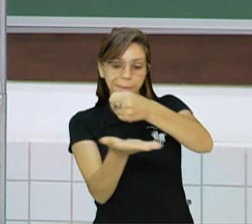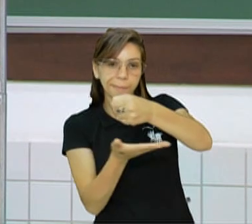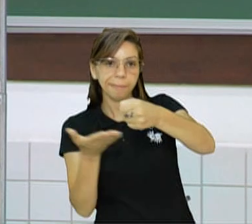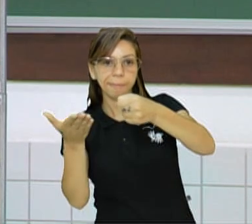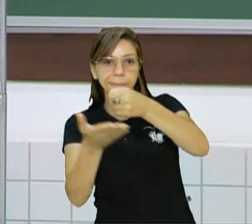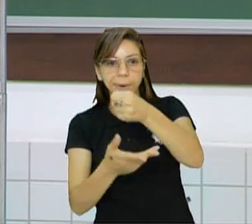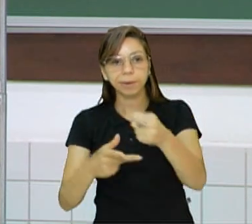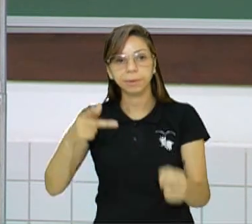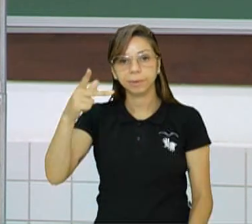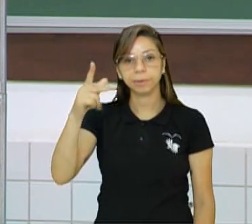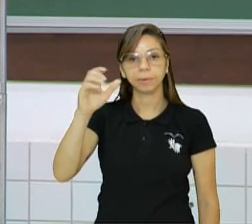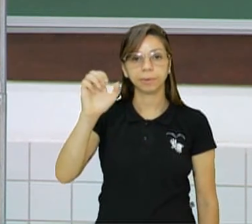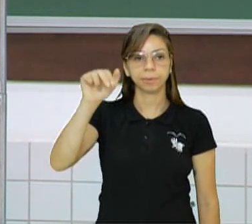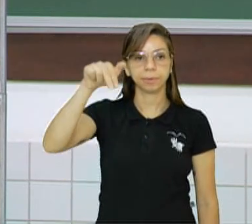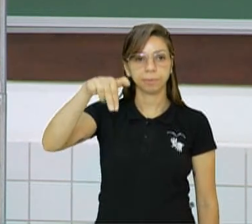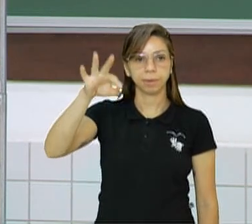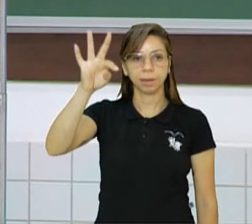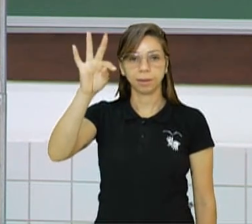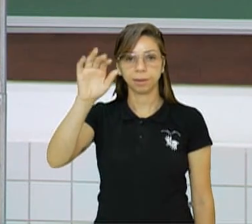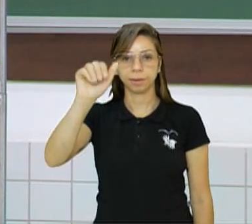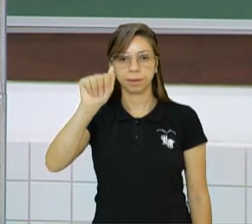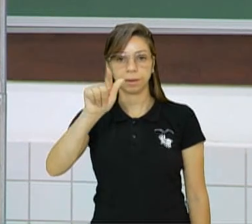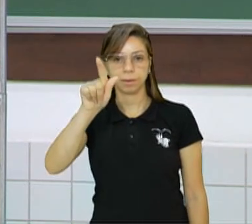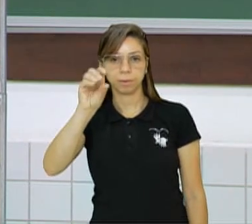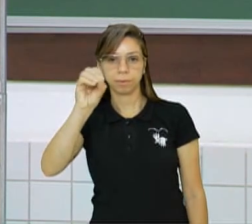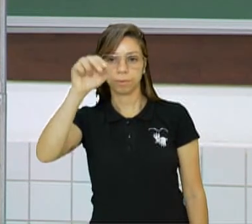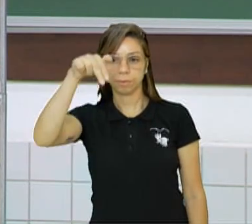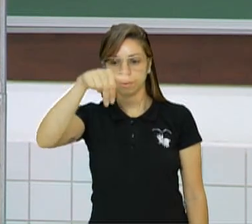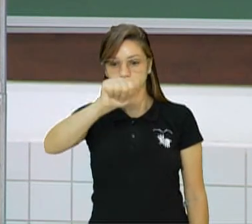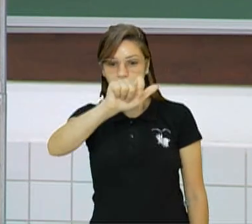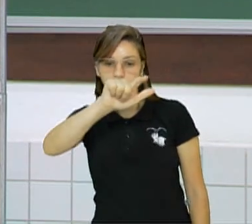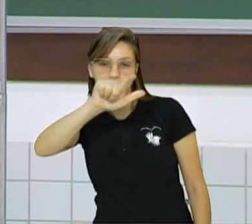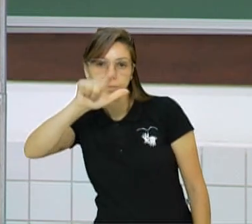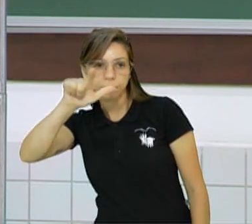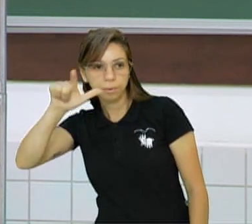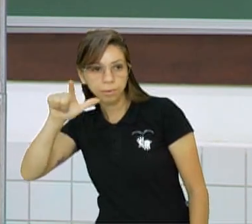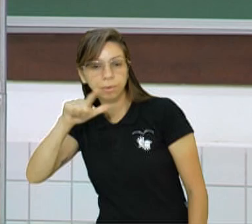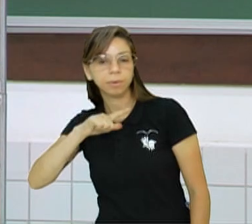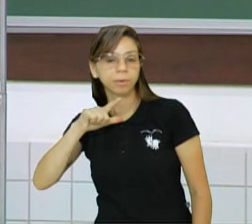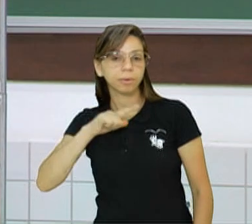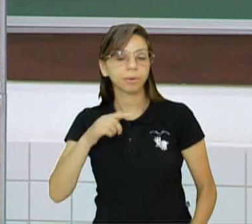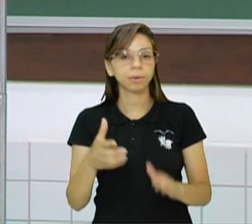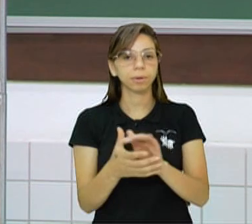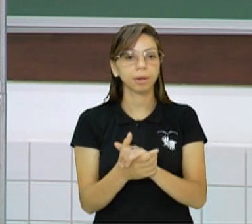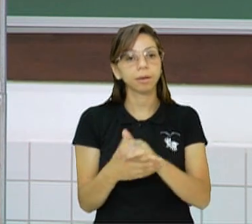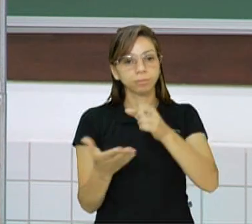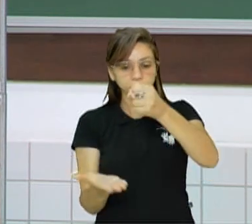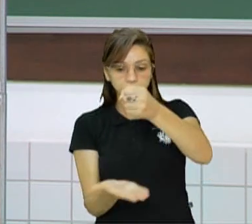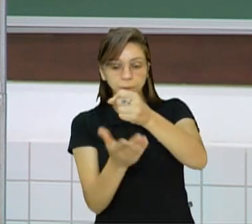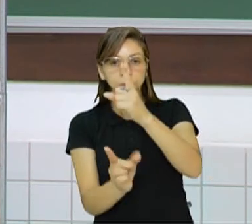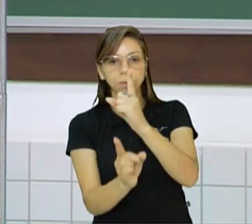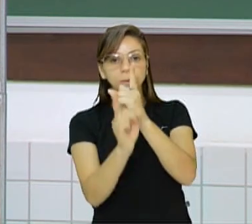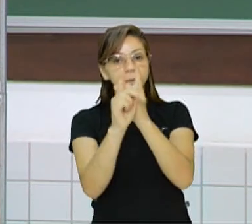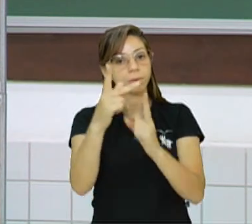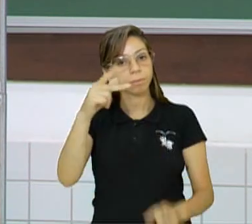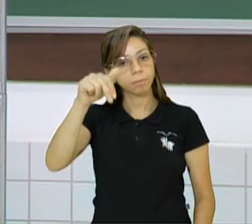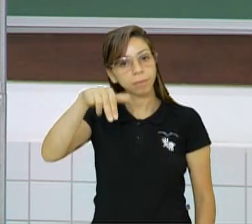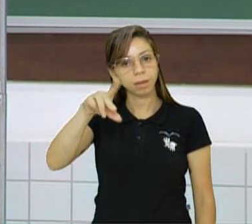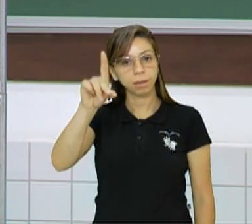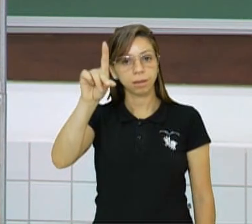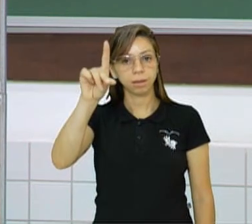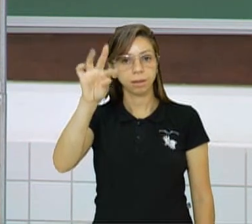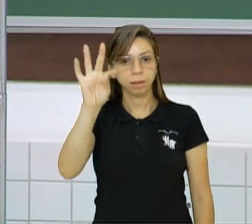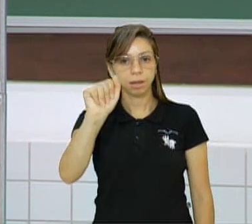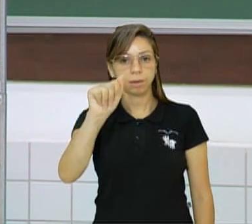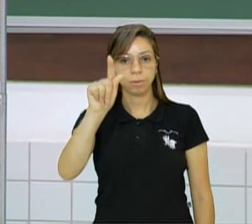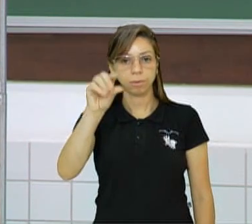pentagonal? Porque nas suas bases nós temos o pentágono. Tudo bem? Tranquilo?